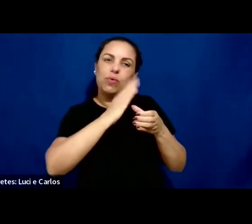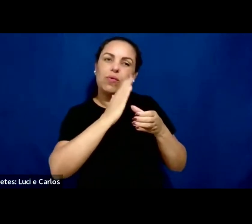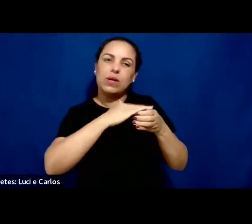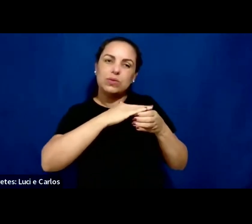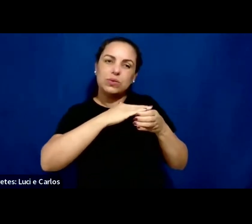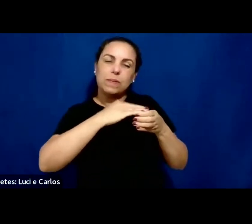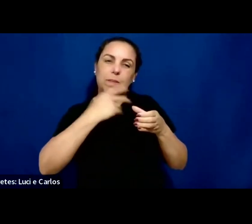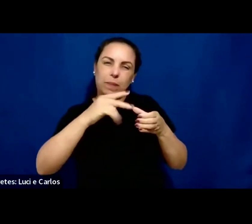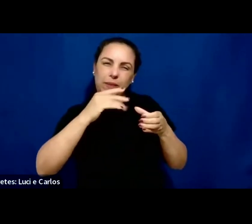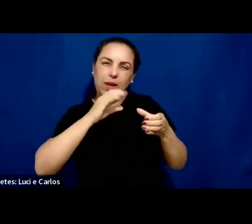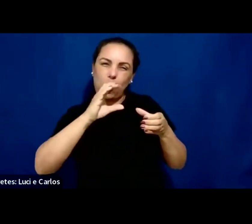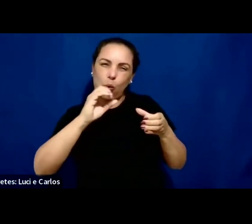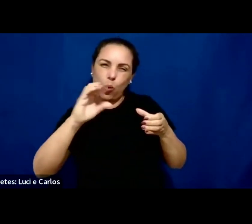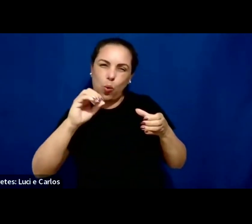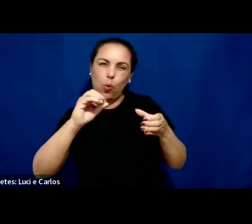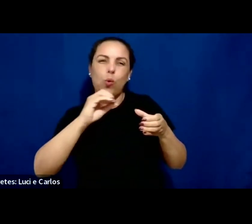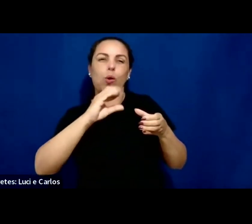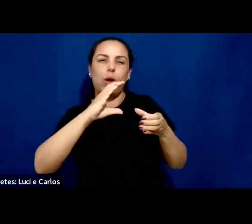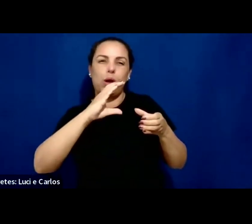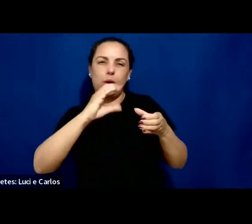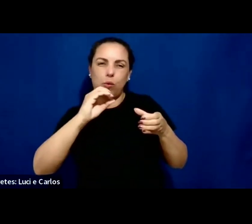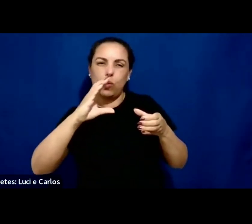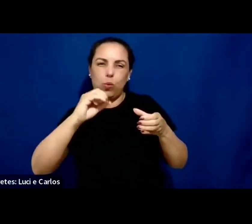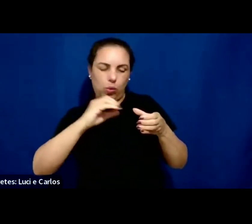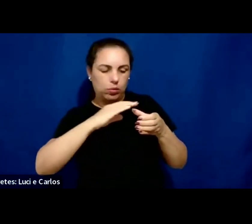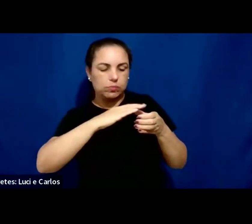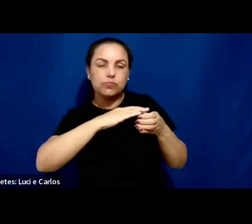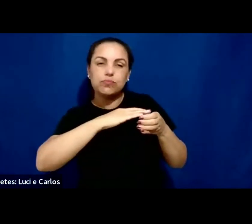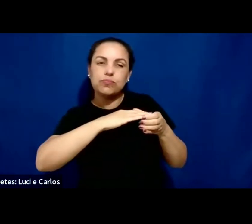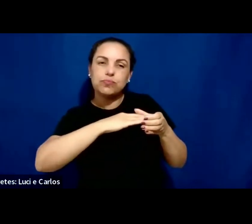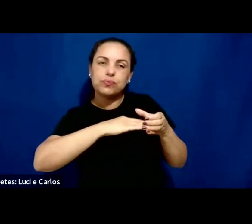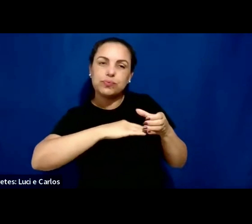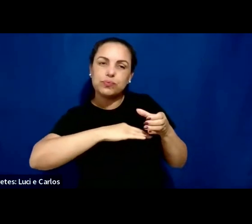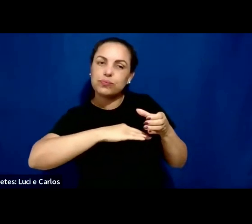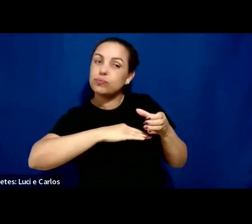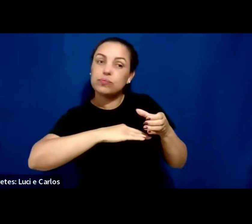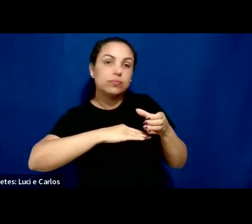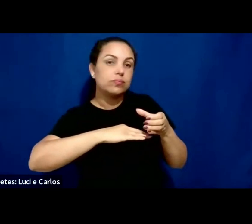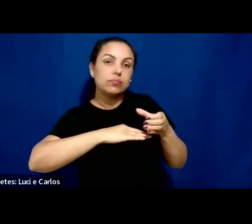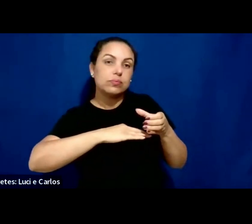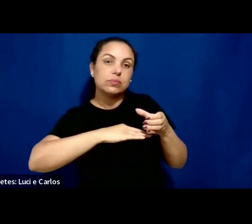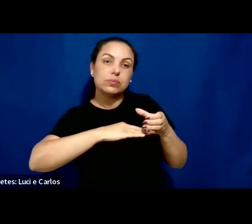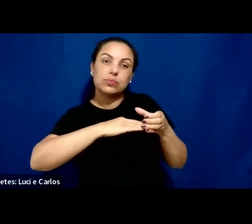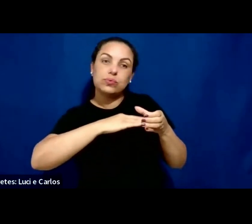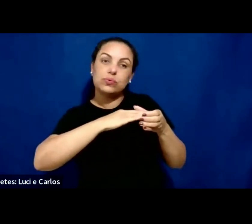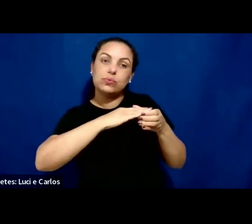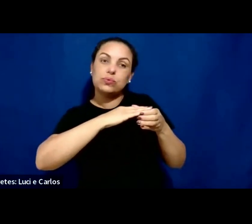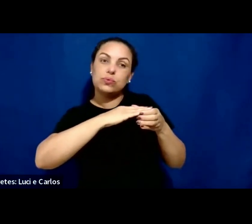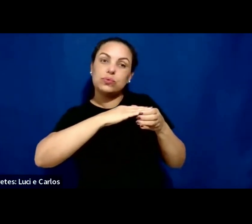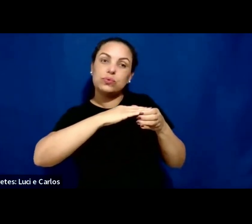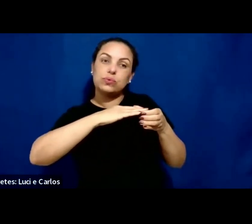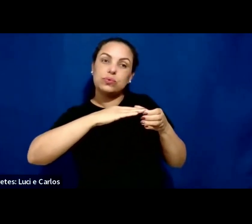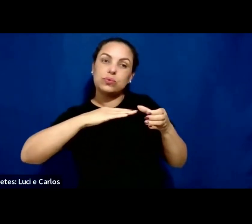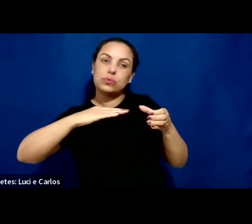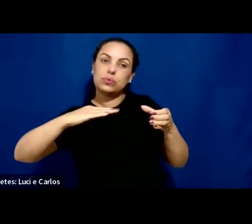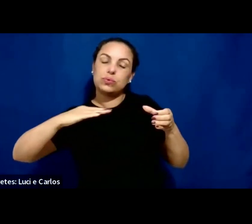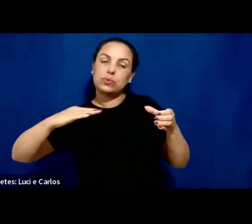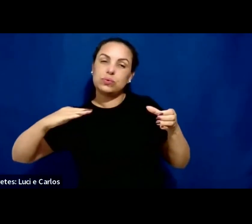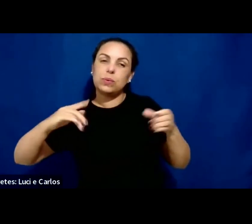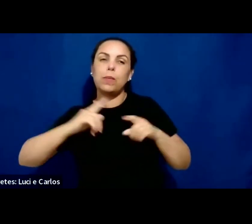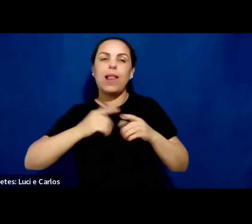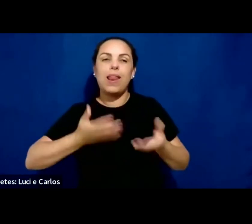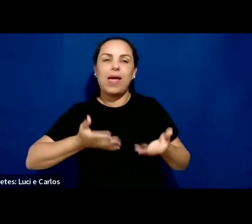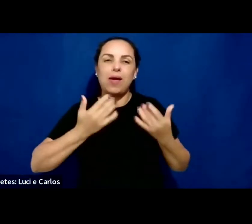pode dificultar o seu trânsito intestinal, que é por gravidade. Quanto mais